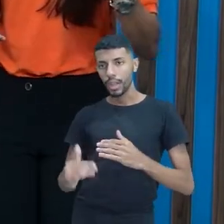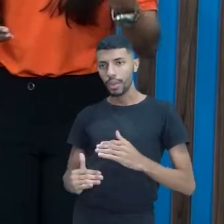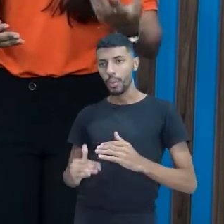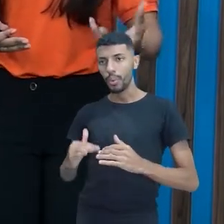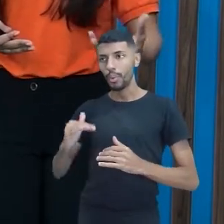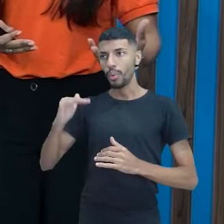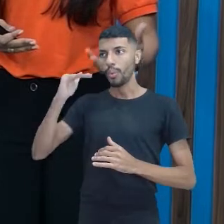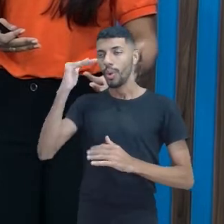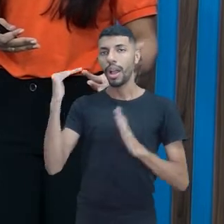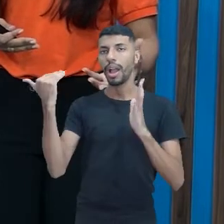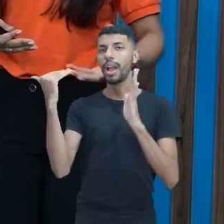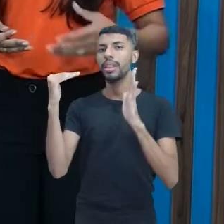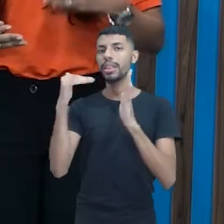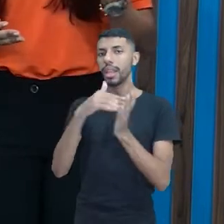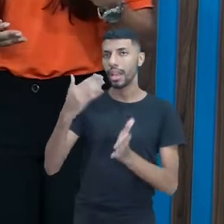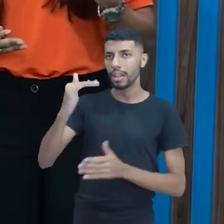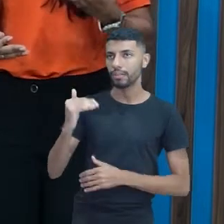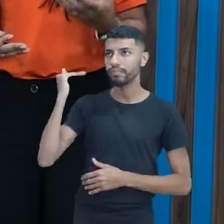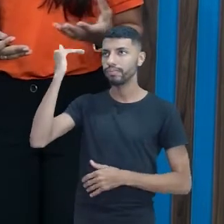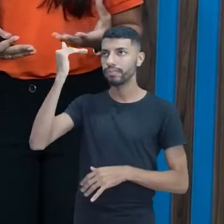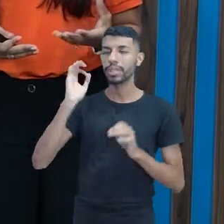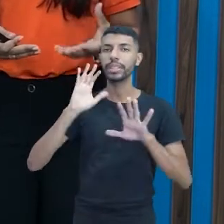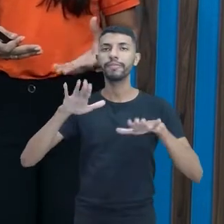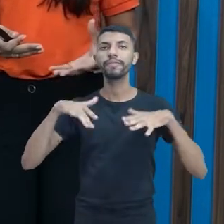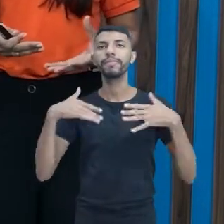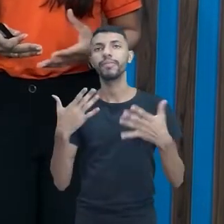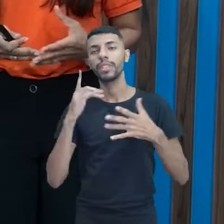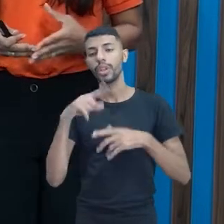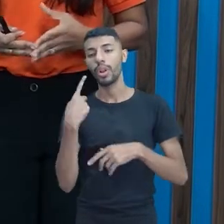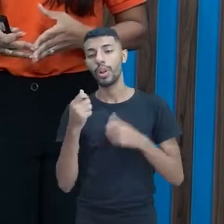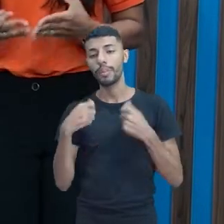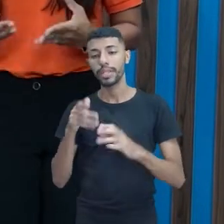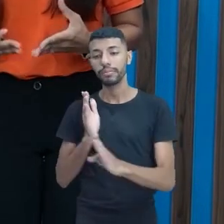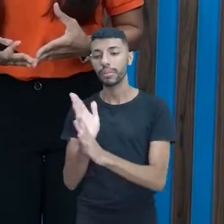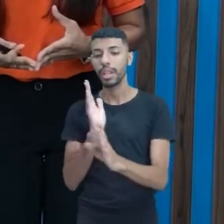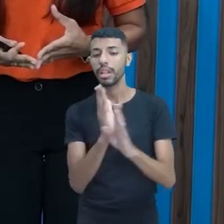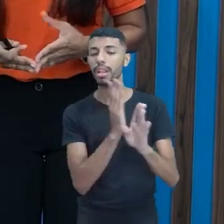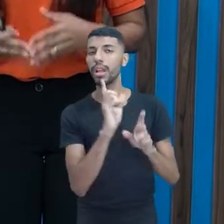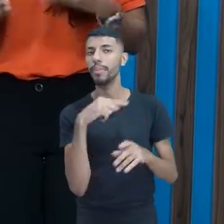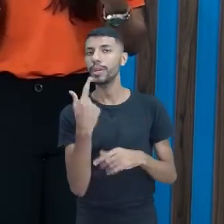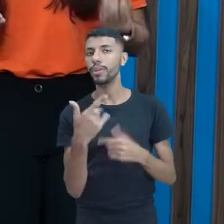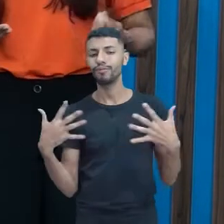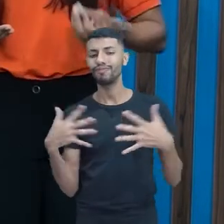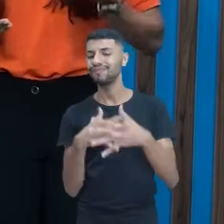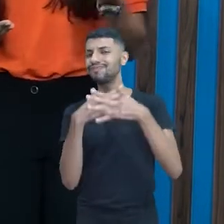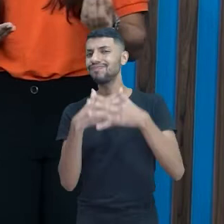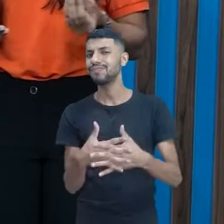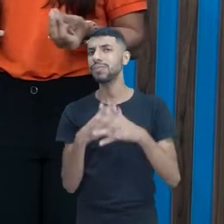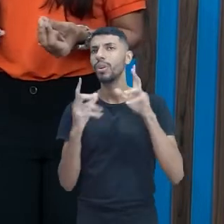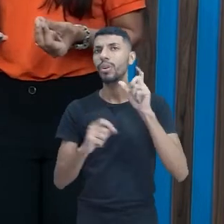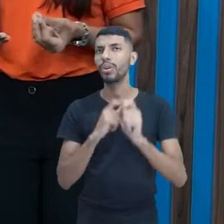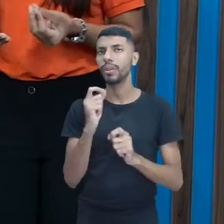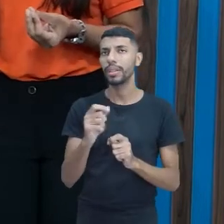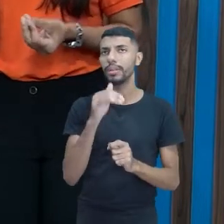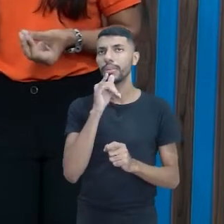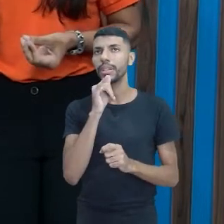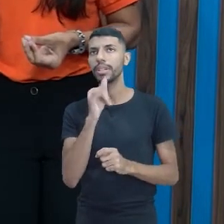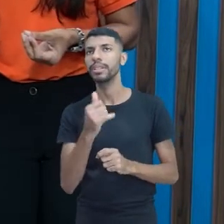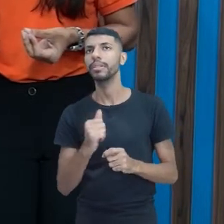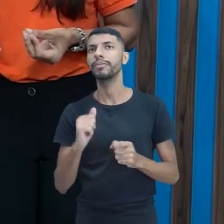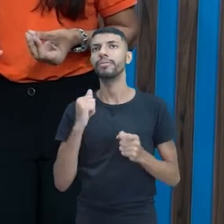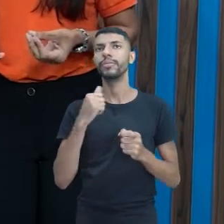são bastante evidentes e a gente precisa identificá-las para que a gente não confunda o transtorno de déficit de atenção